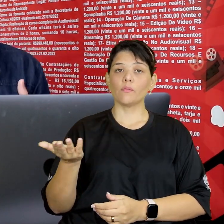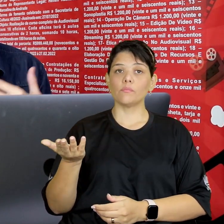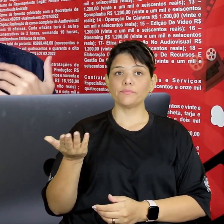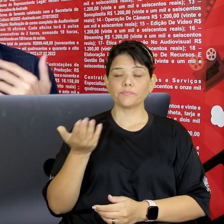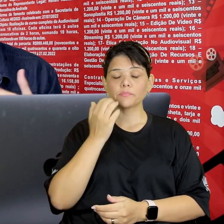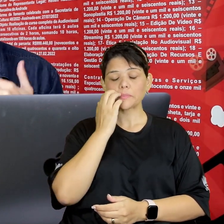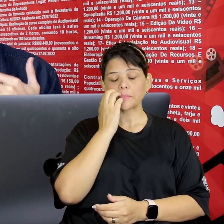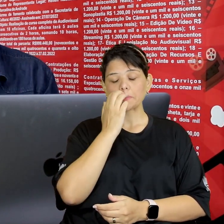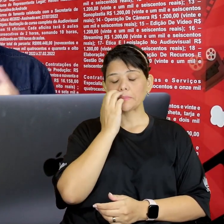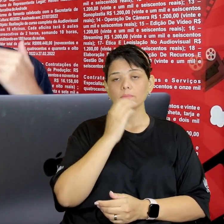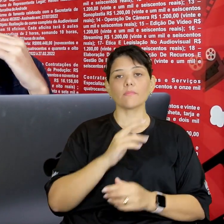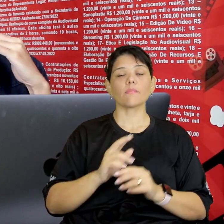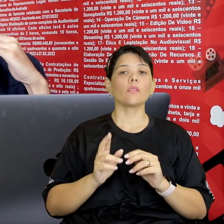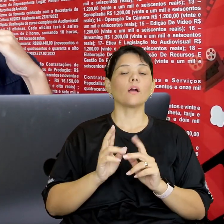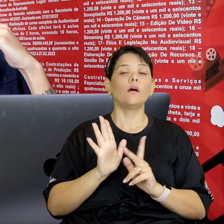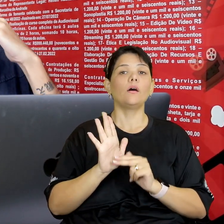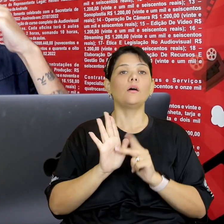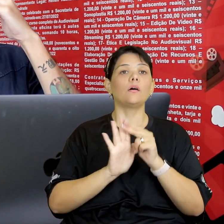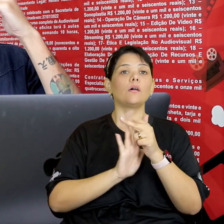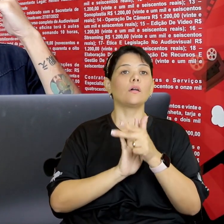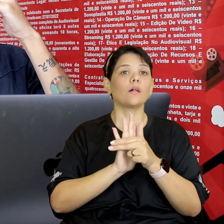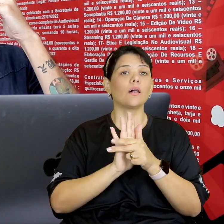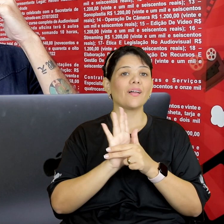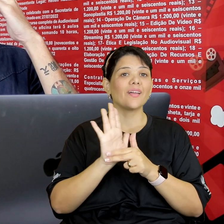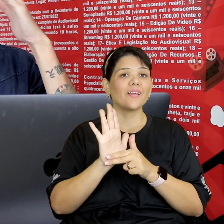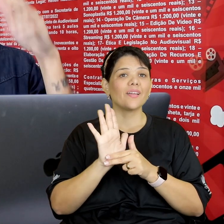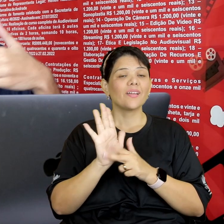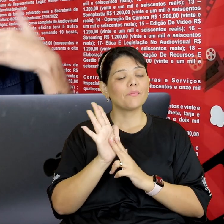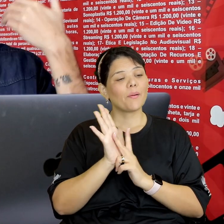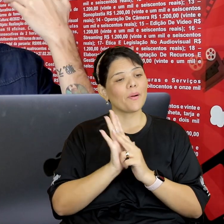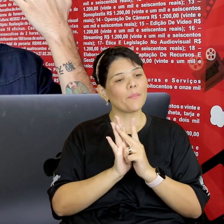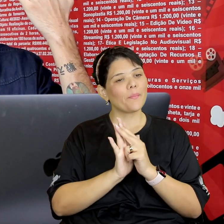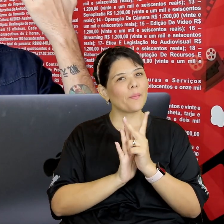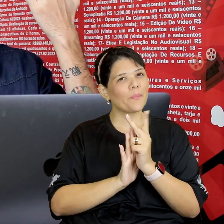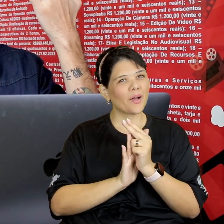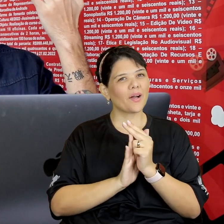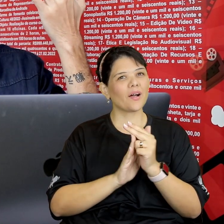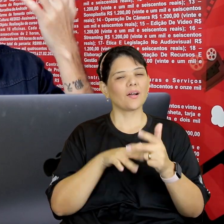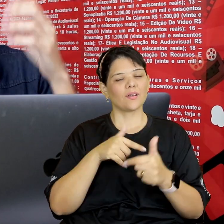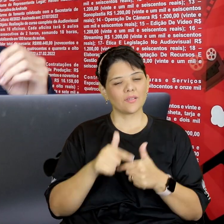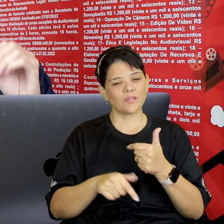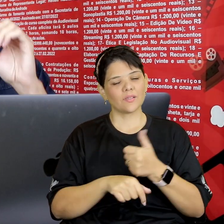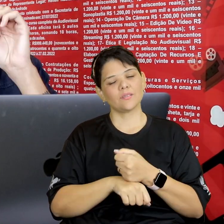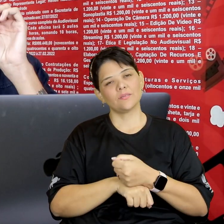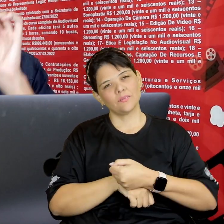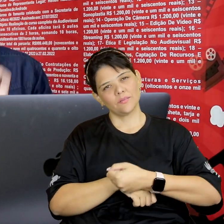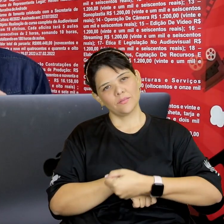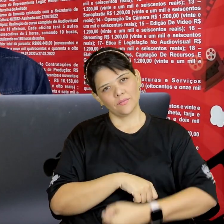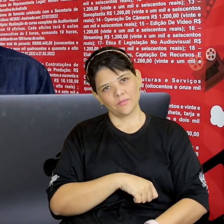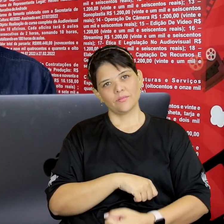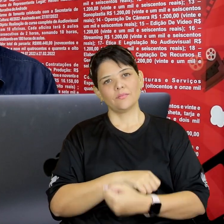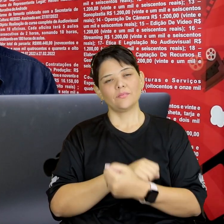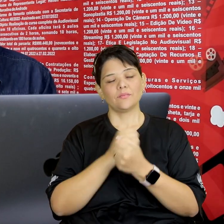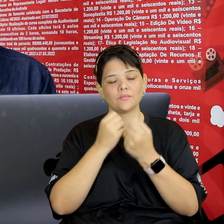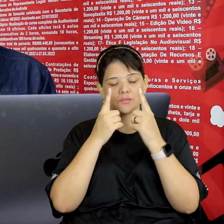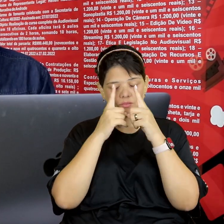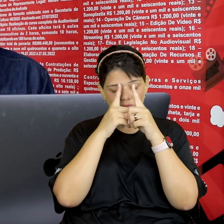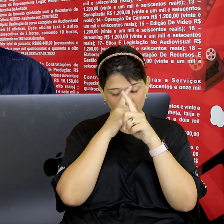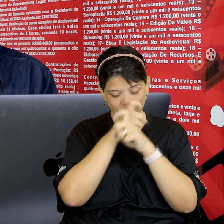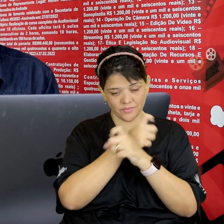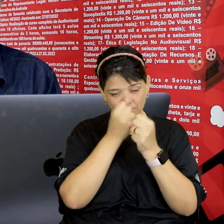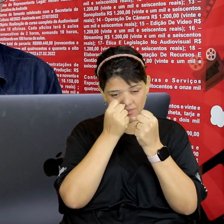edição consiste muito nesse trabalho manual, é um trabalho mais complexo nessa